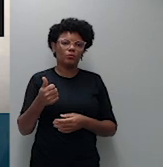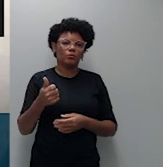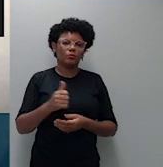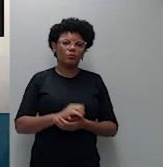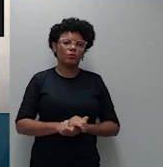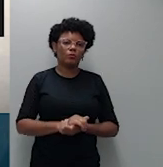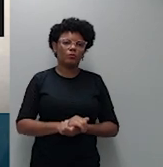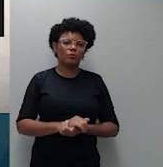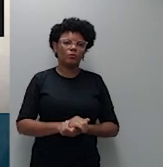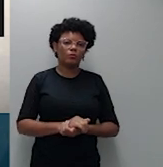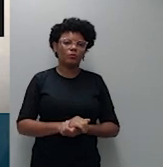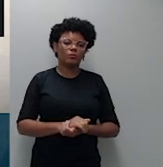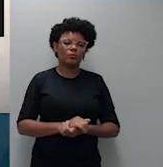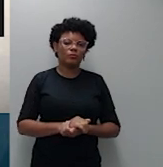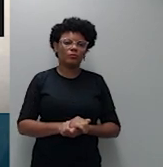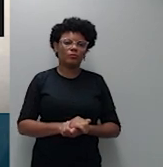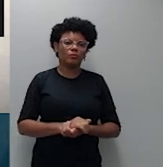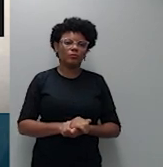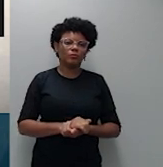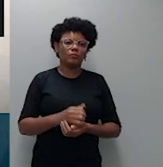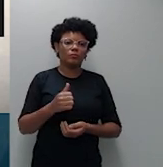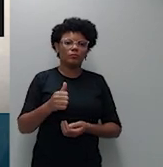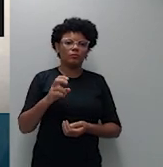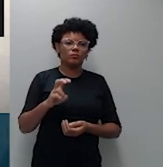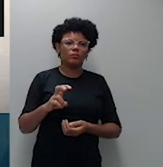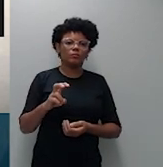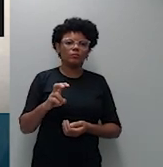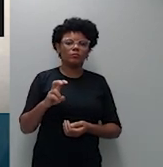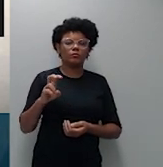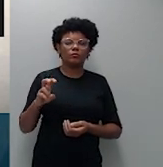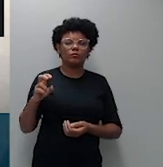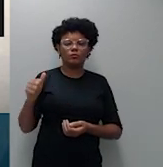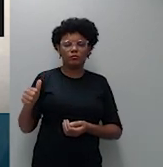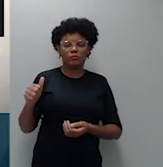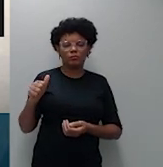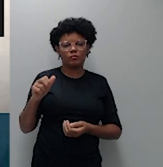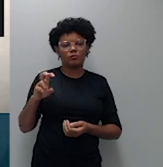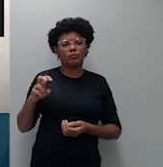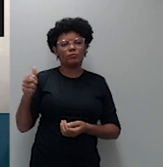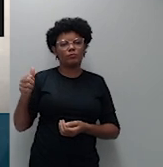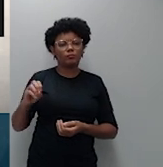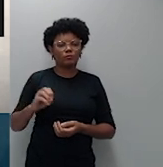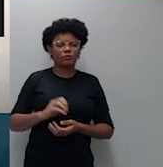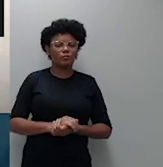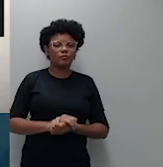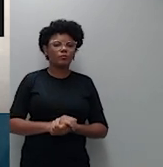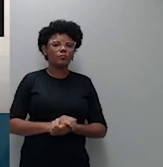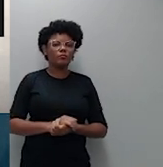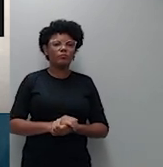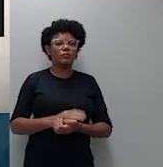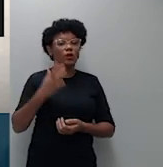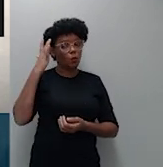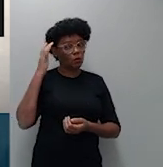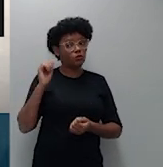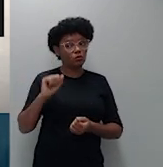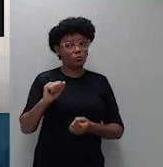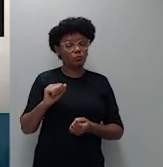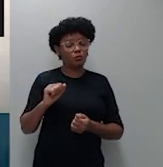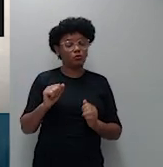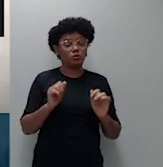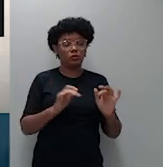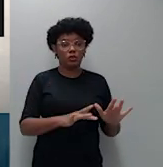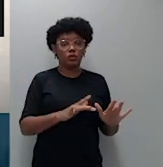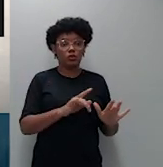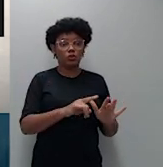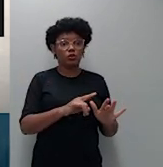em 551 410 eu acho que poderíamos deixar esse aí para